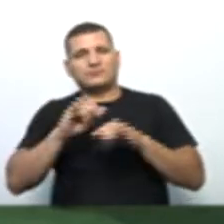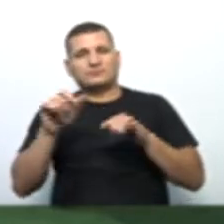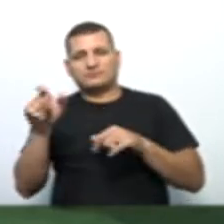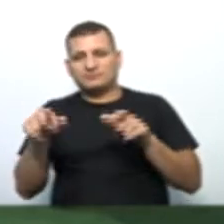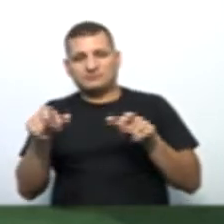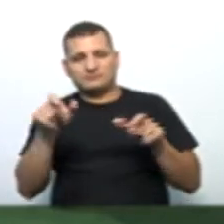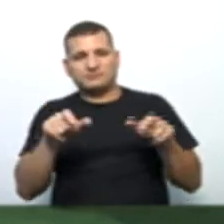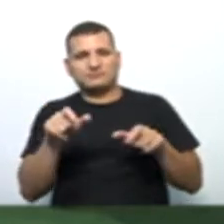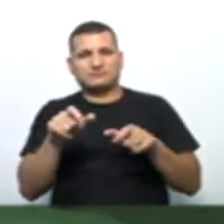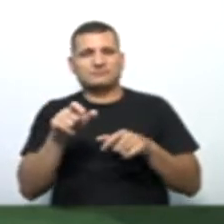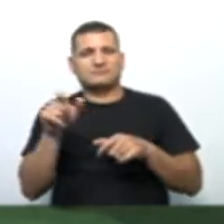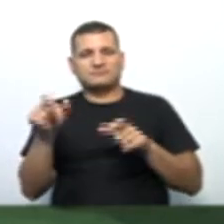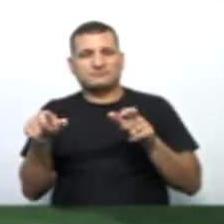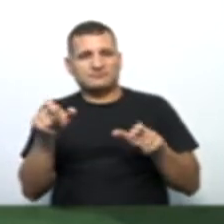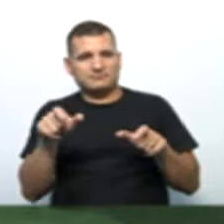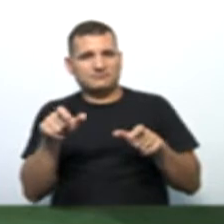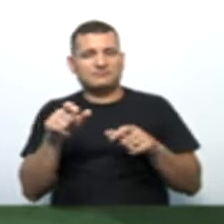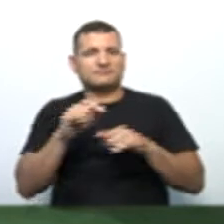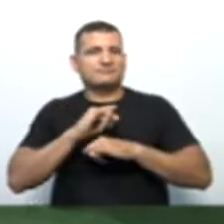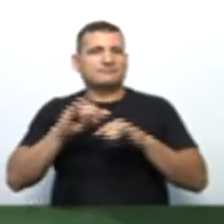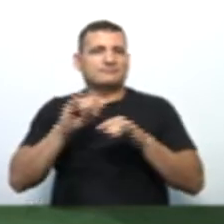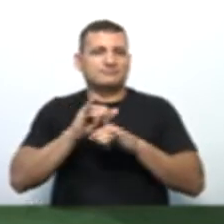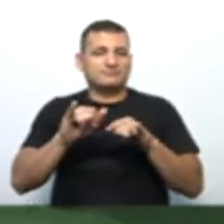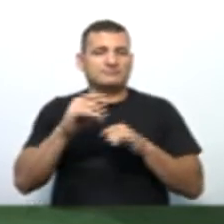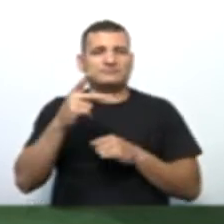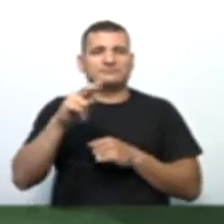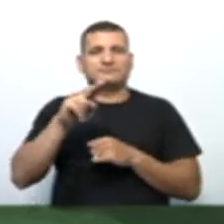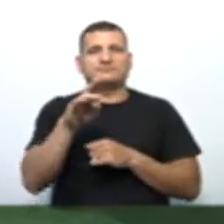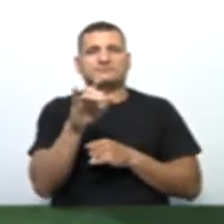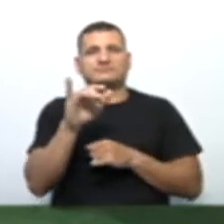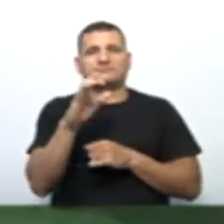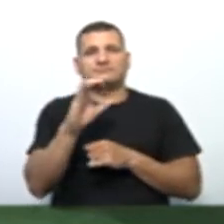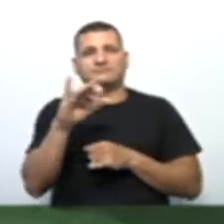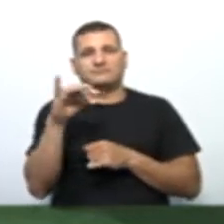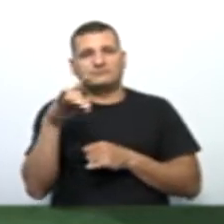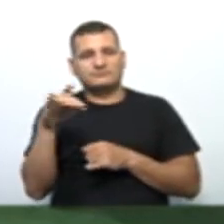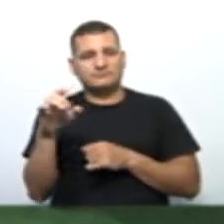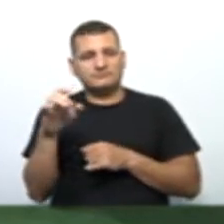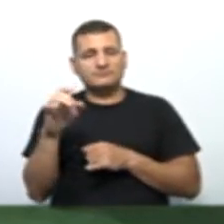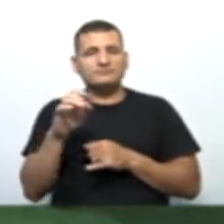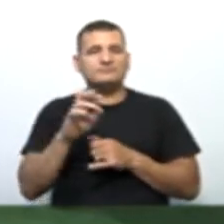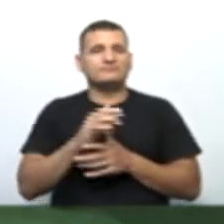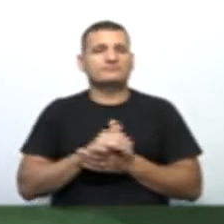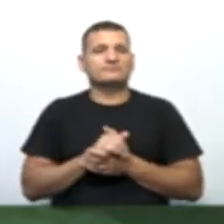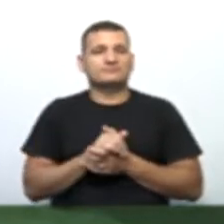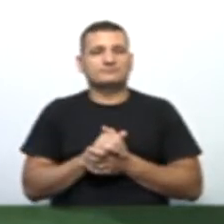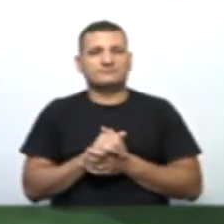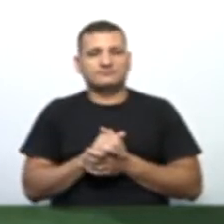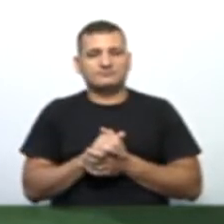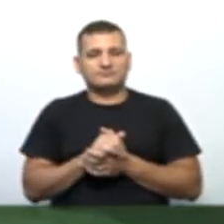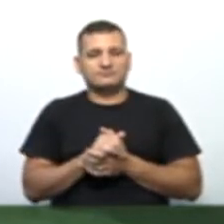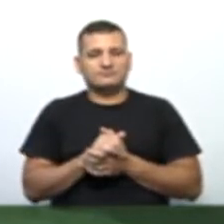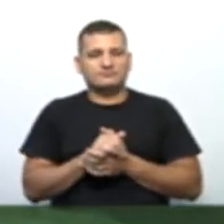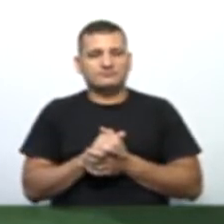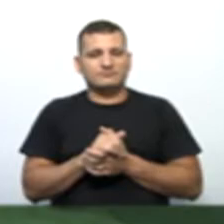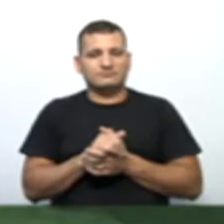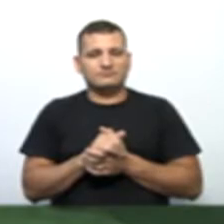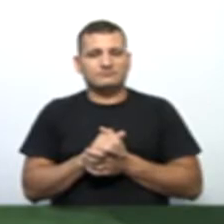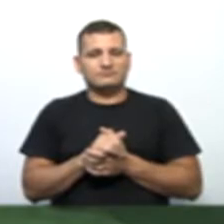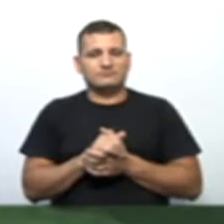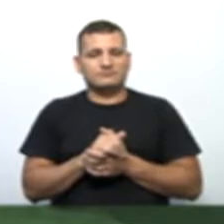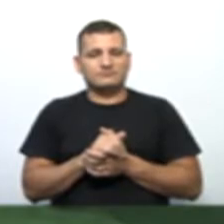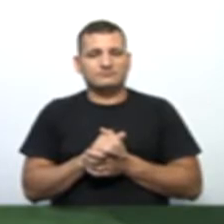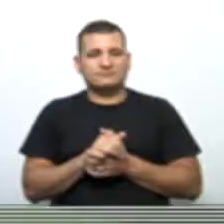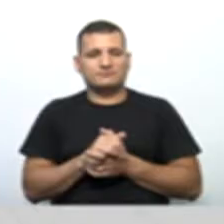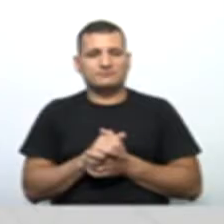isso você visitou e não comprou você isso é publicidade é onde o cara que constitui se vai ganhar dinheiro dele exatamente beleza então